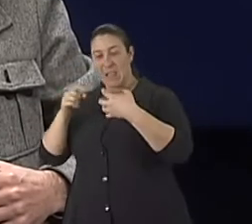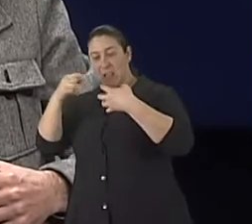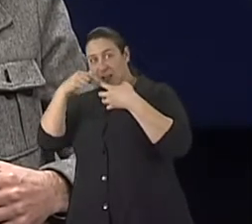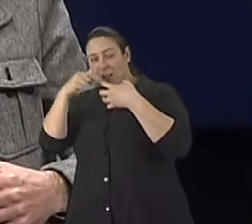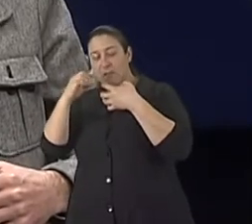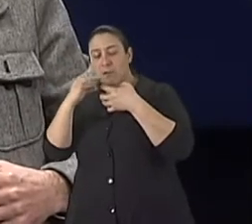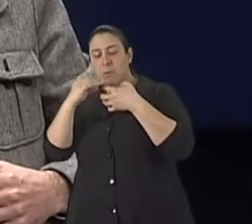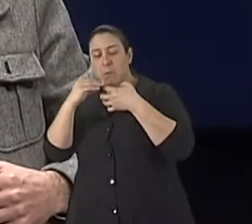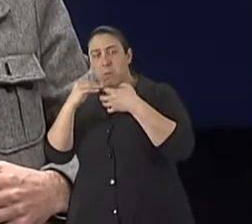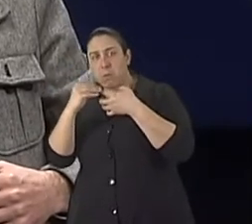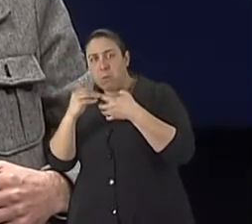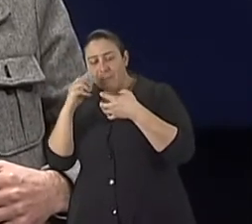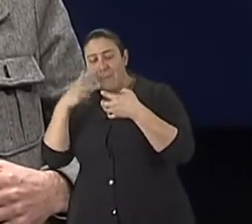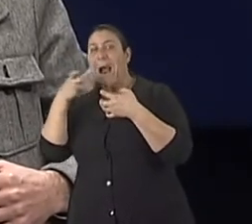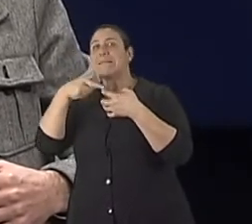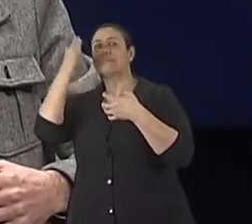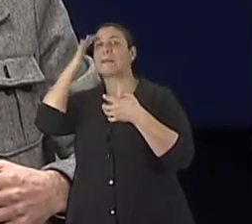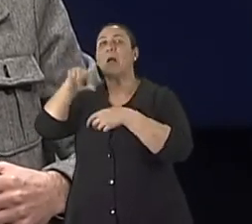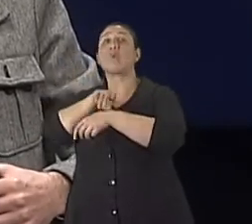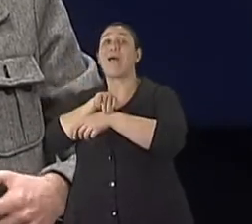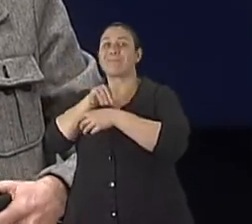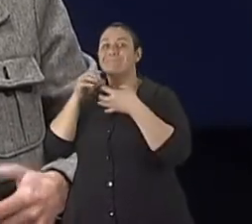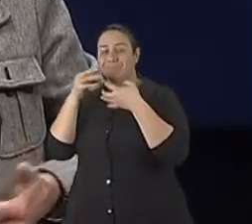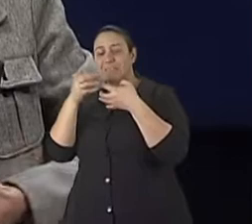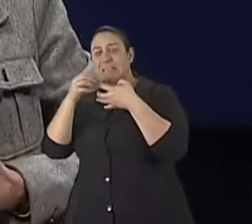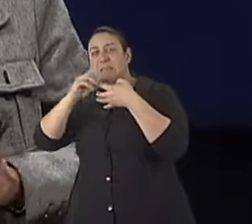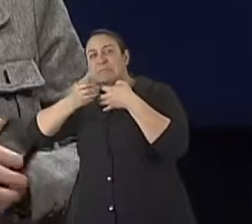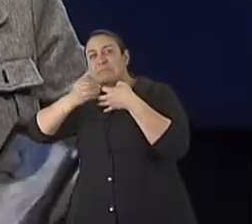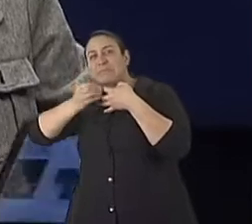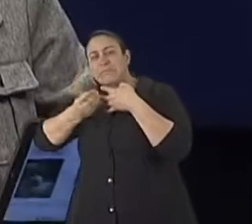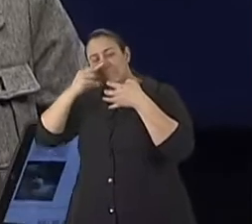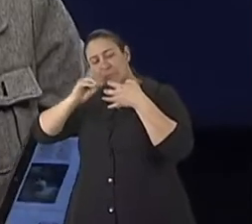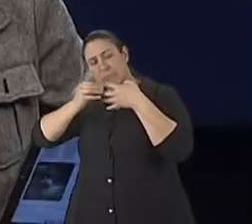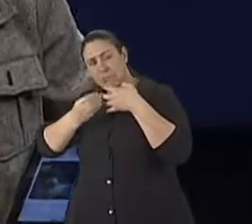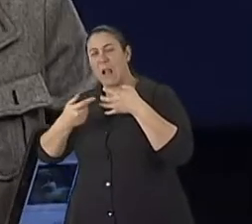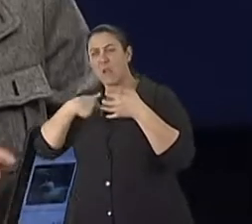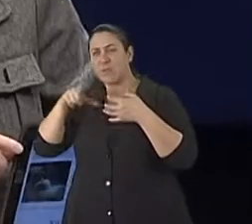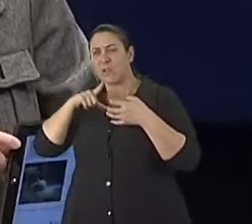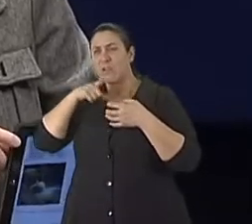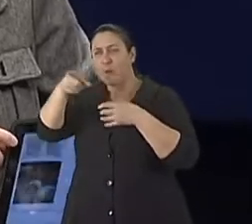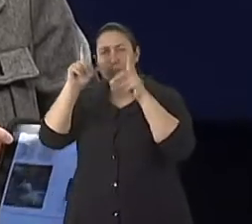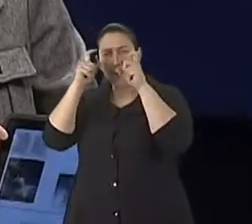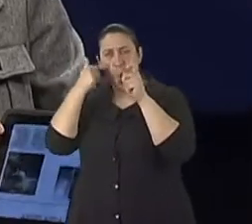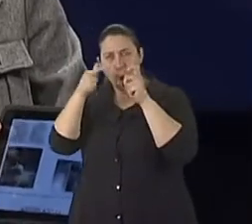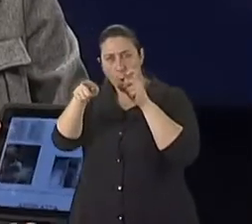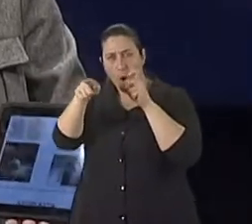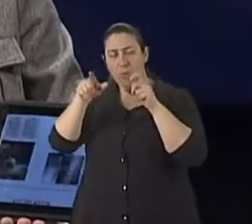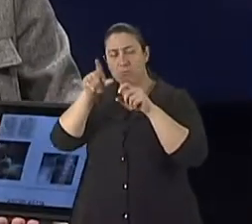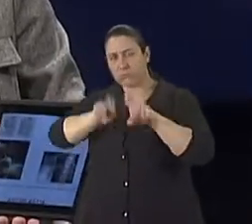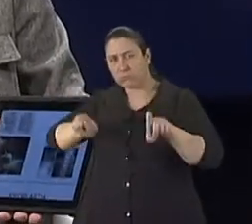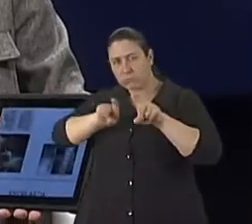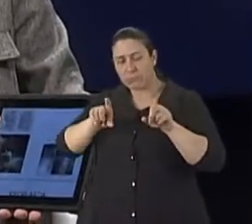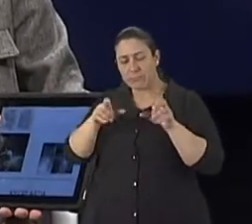tá quebrando certo é você tem o procedimento antes que você até tem umas imagens você pode observar